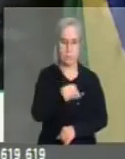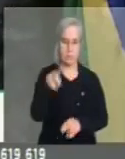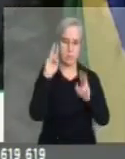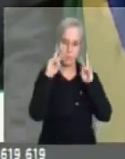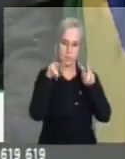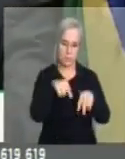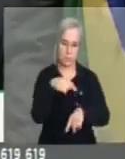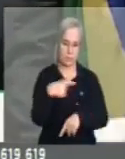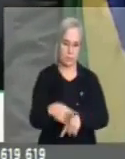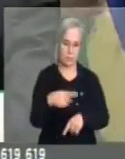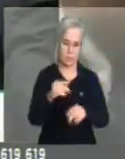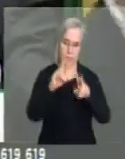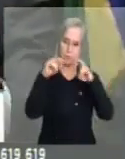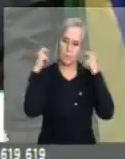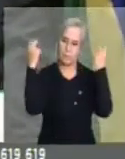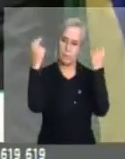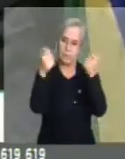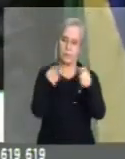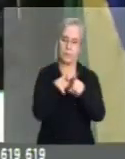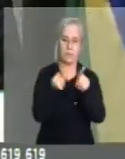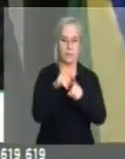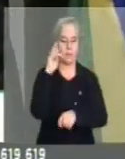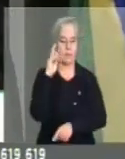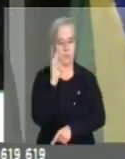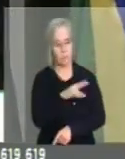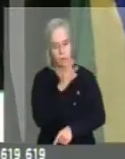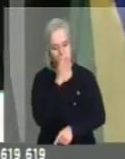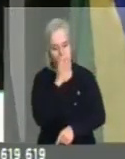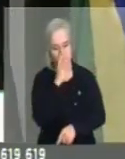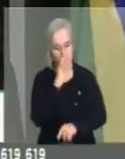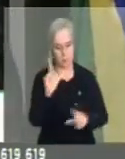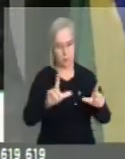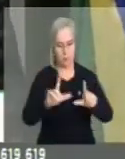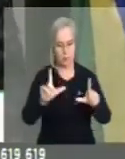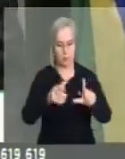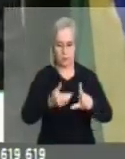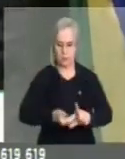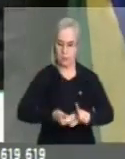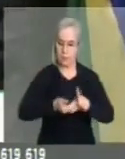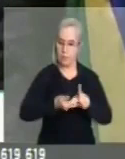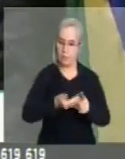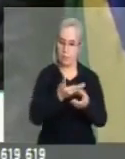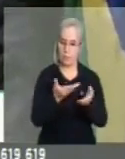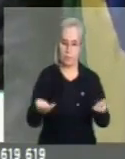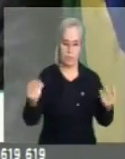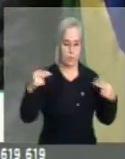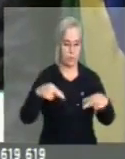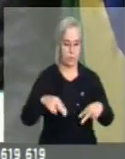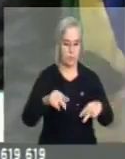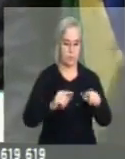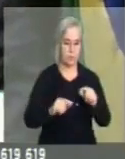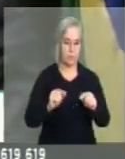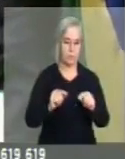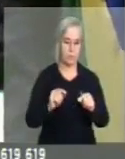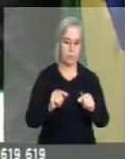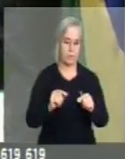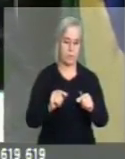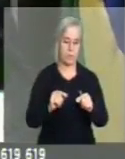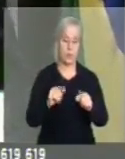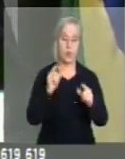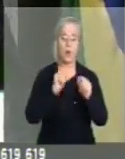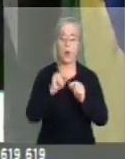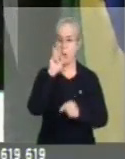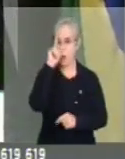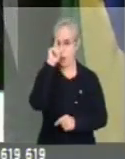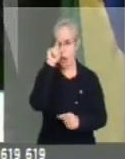quem acompanha ouvindo ou assistindo esta sessão o escopo, a razão